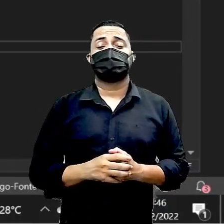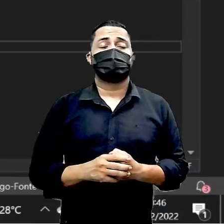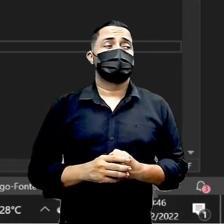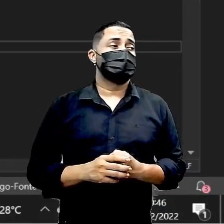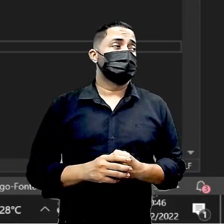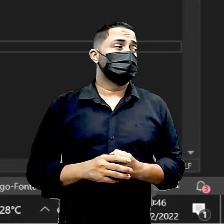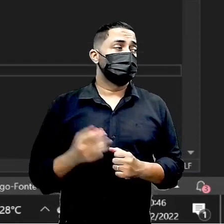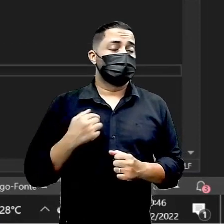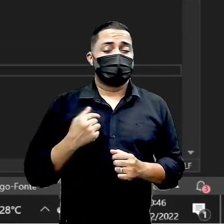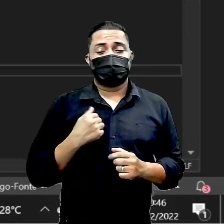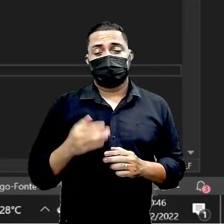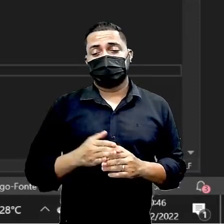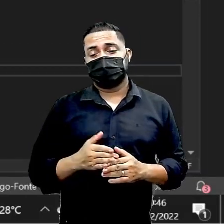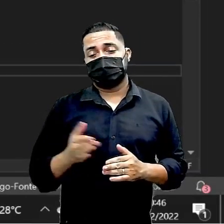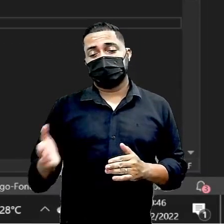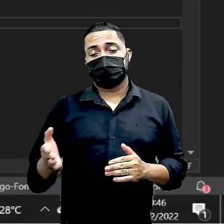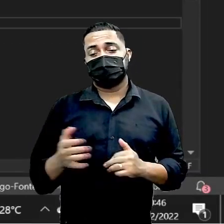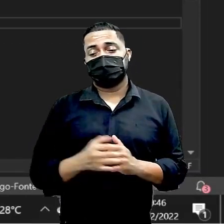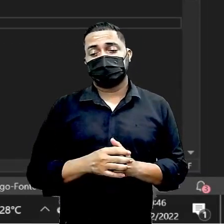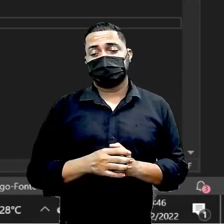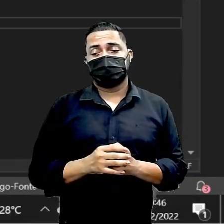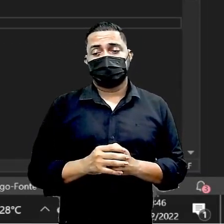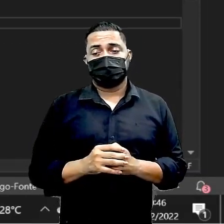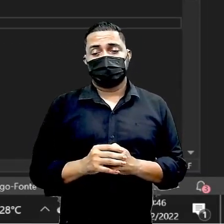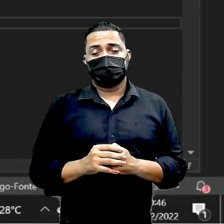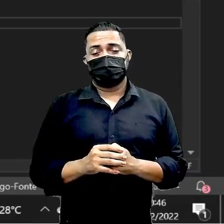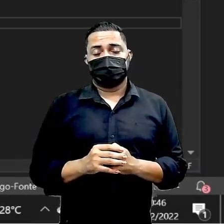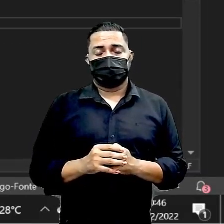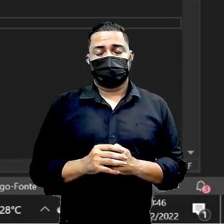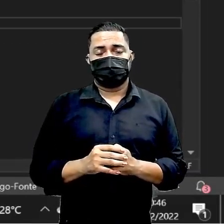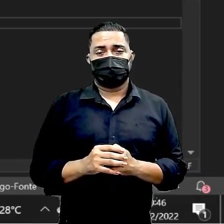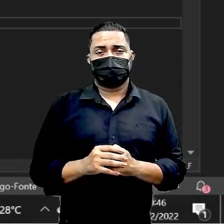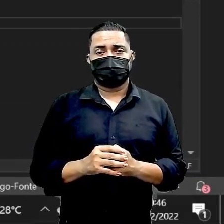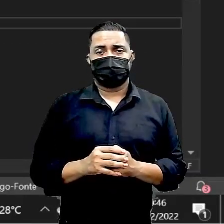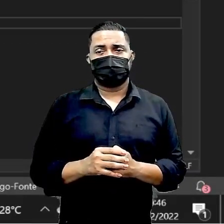eu vou para a direita. Opa.